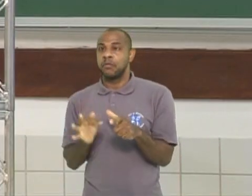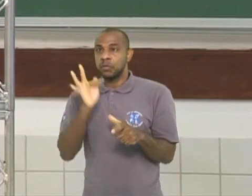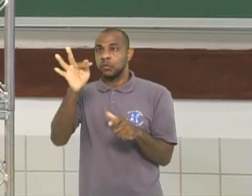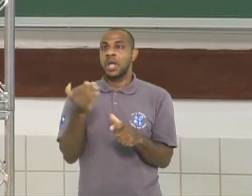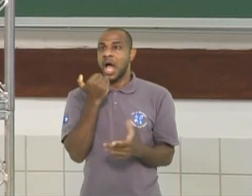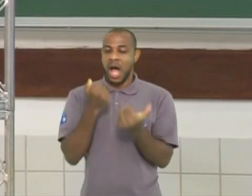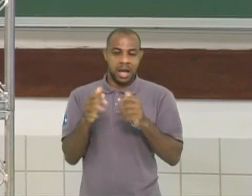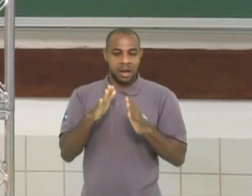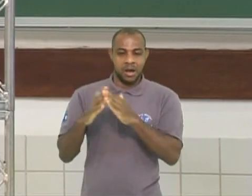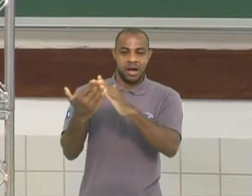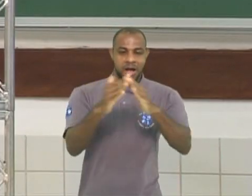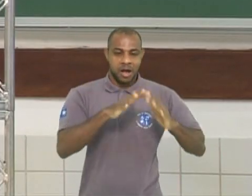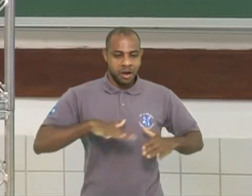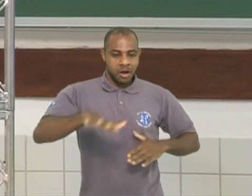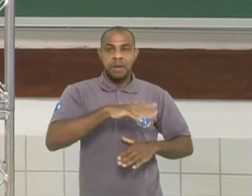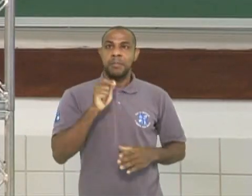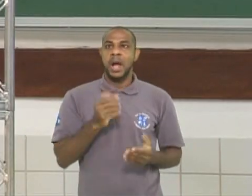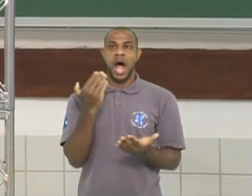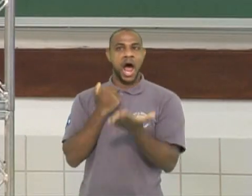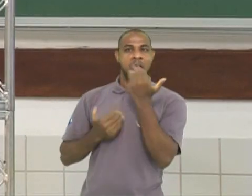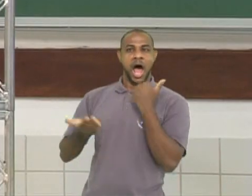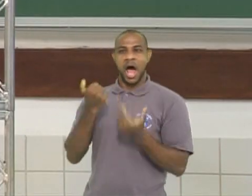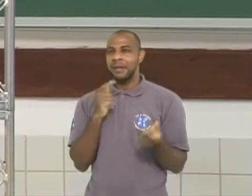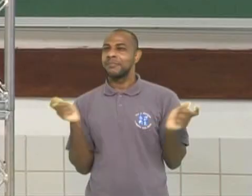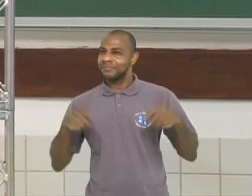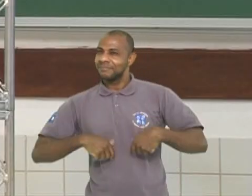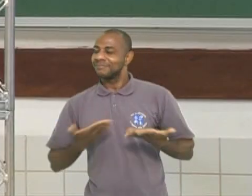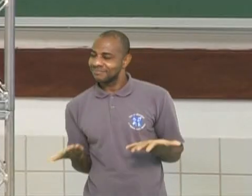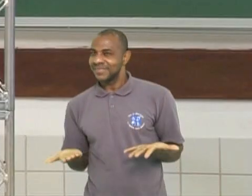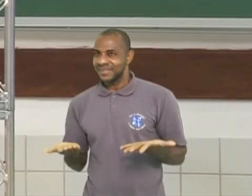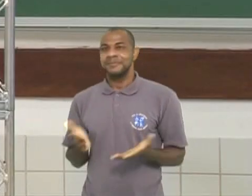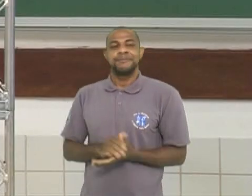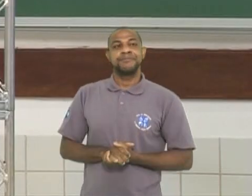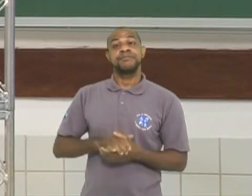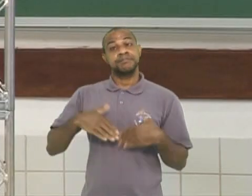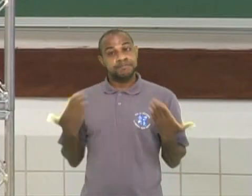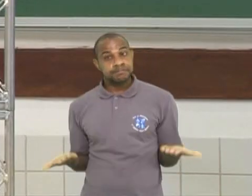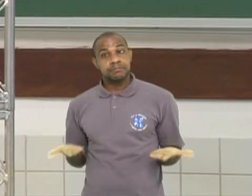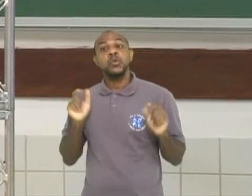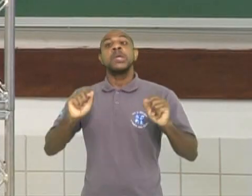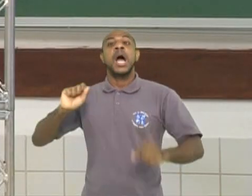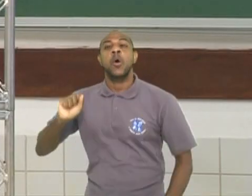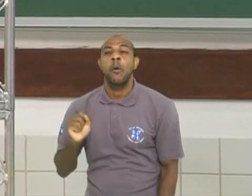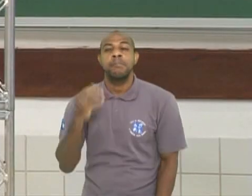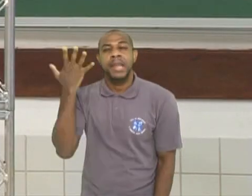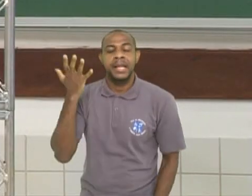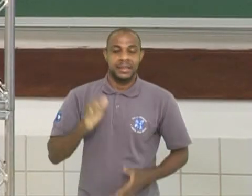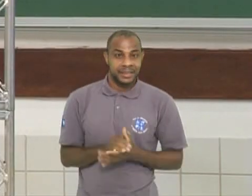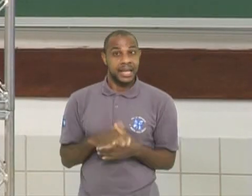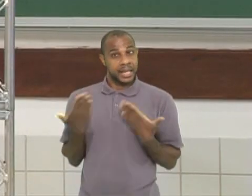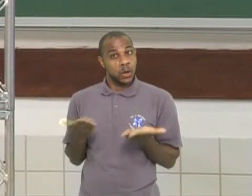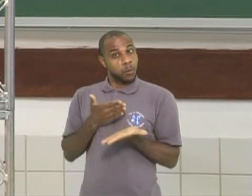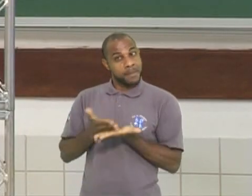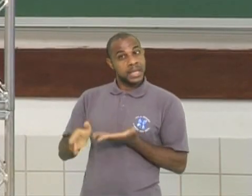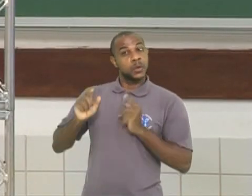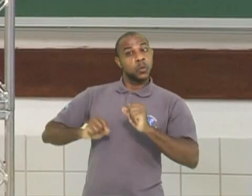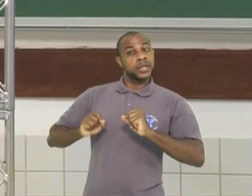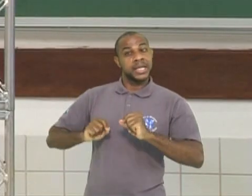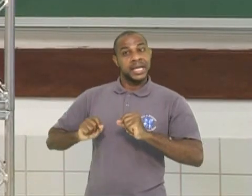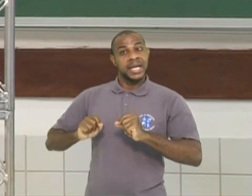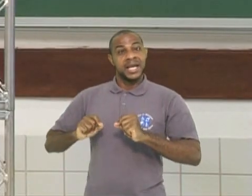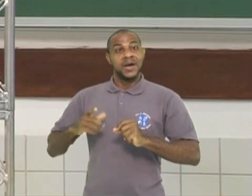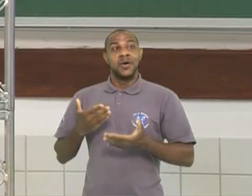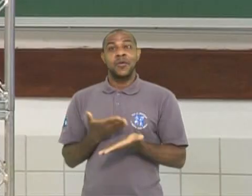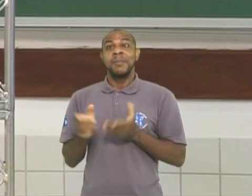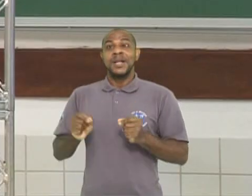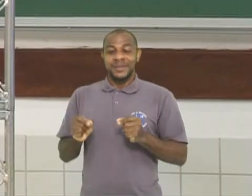a comunidade possa se alimentar, possa comer. Então, o que acontece? Ele começa a